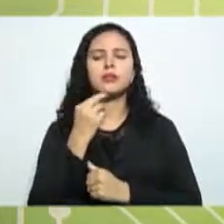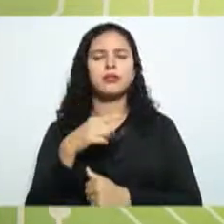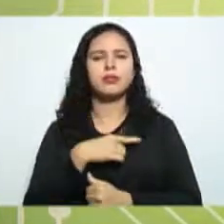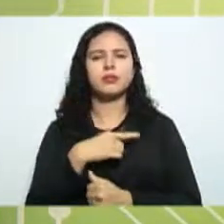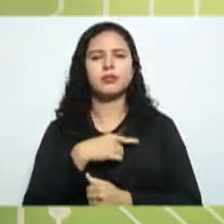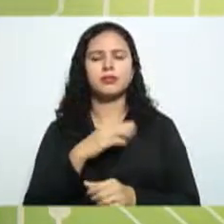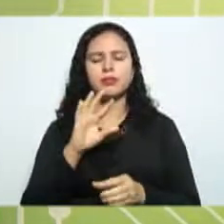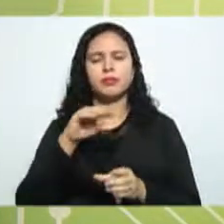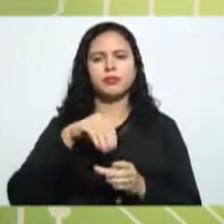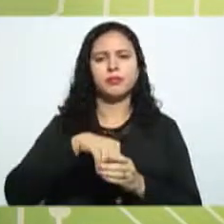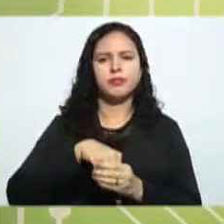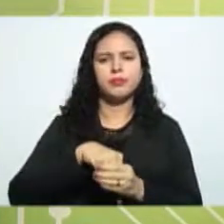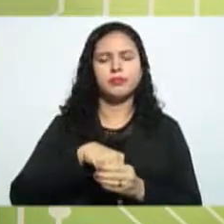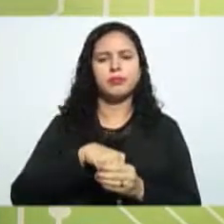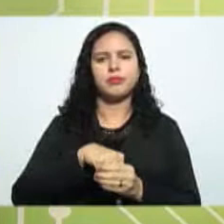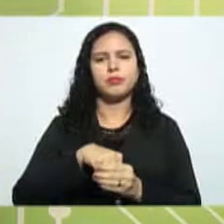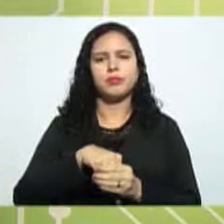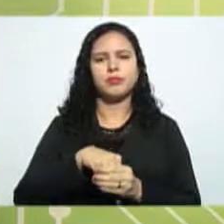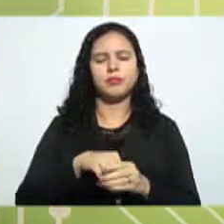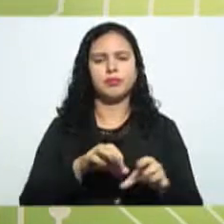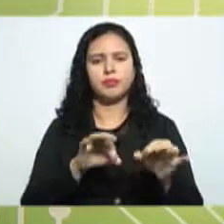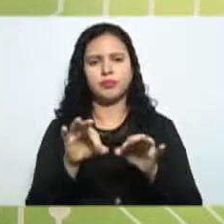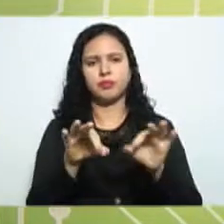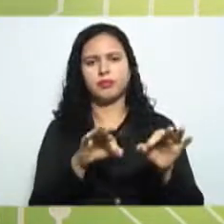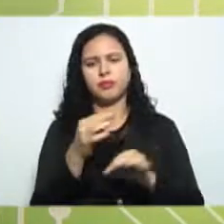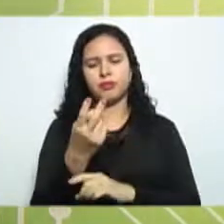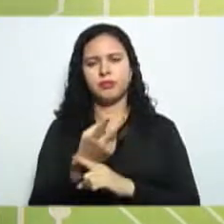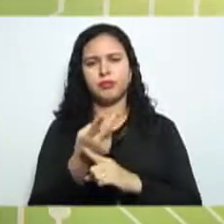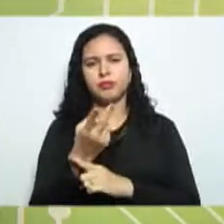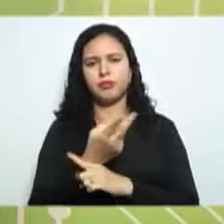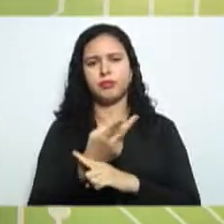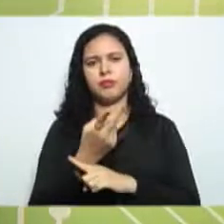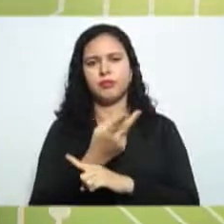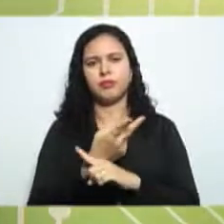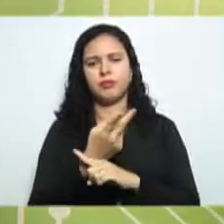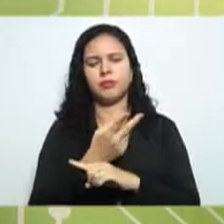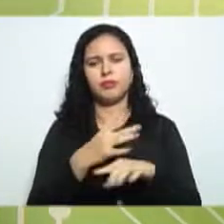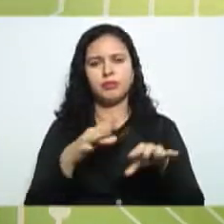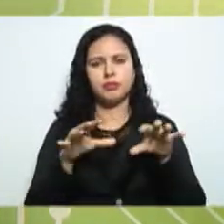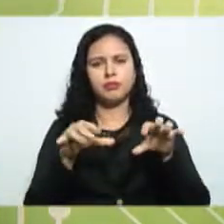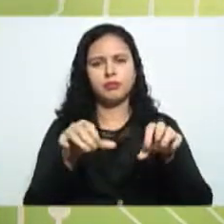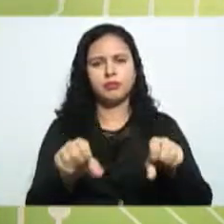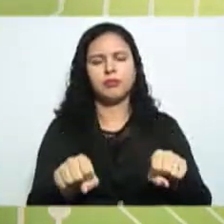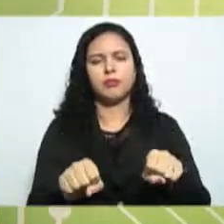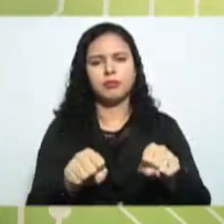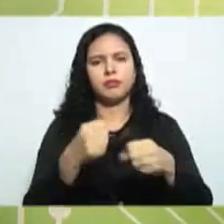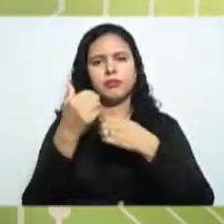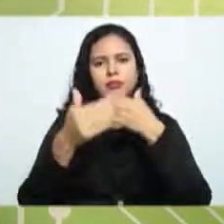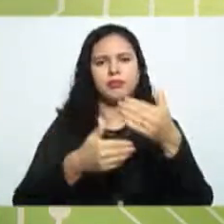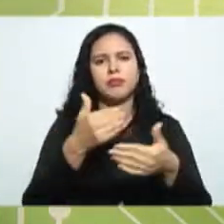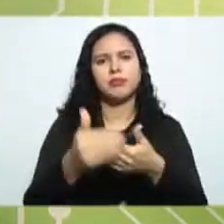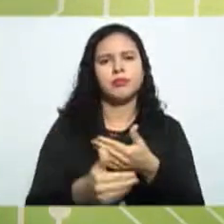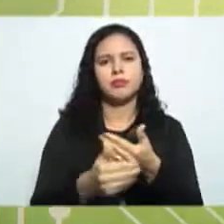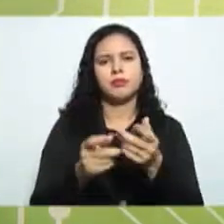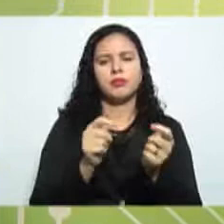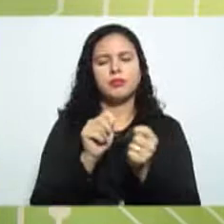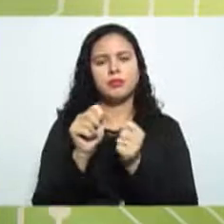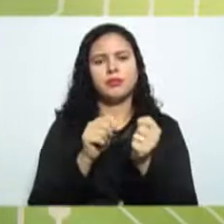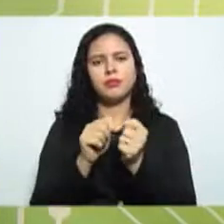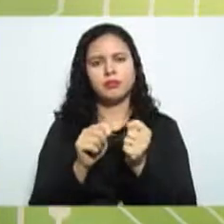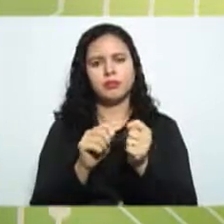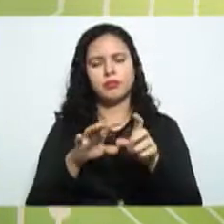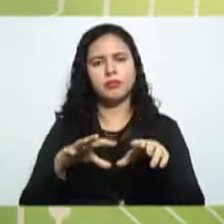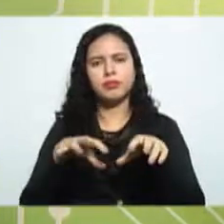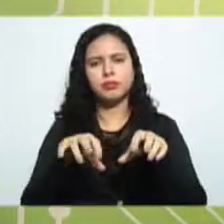das ações que estão coordenadas no sentido de buscar a ocupação territorial e desenvolvimento econômico. A